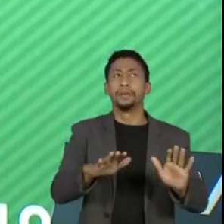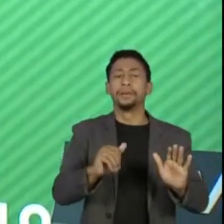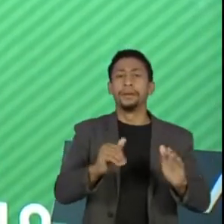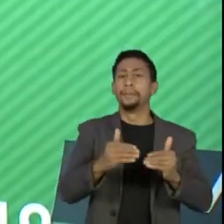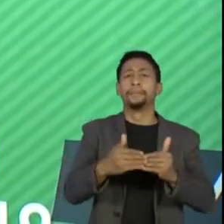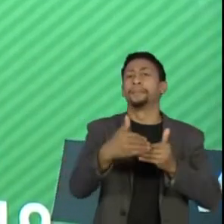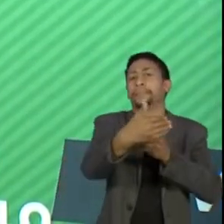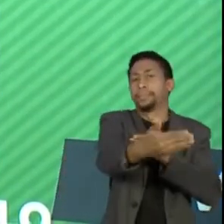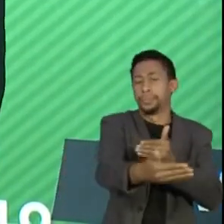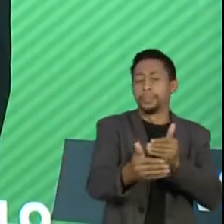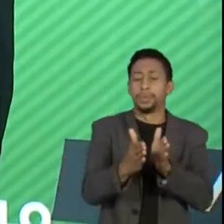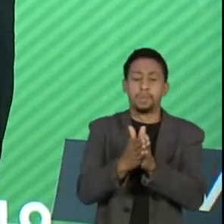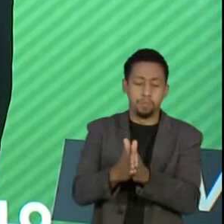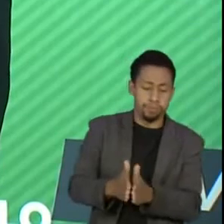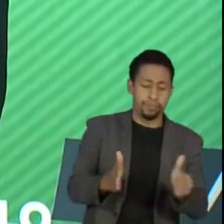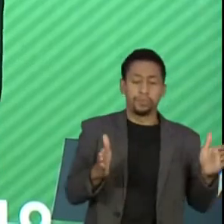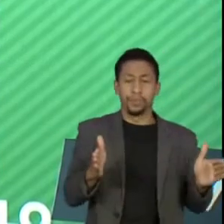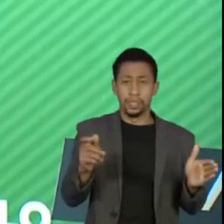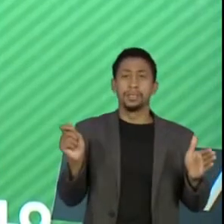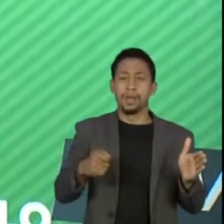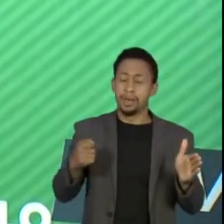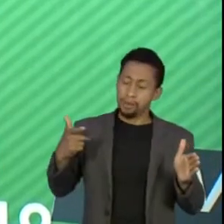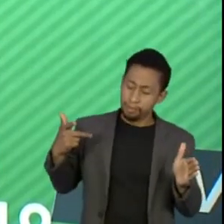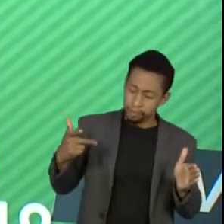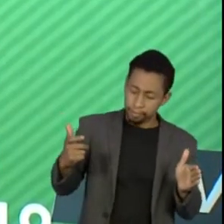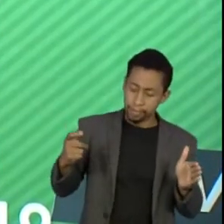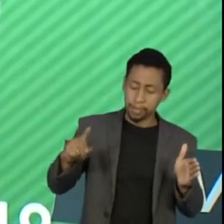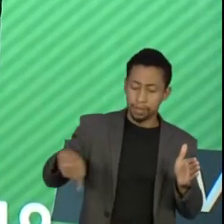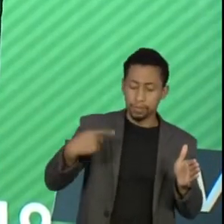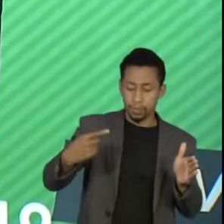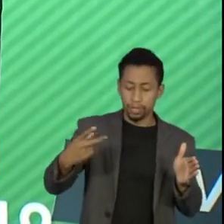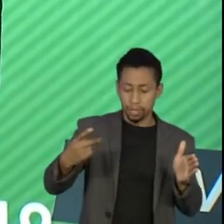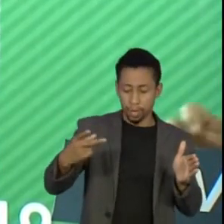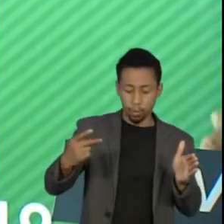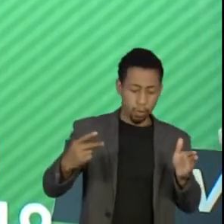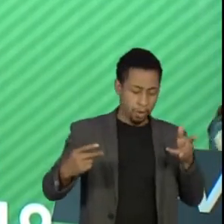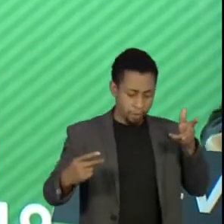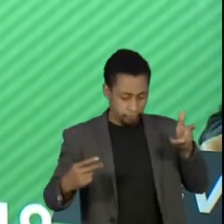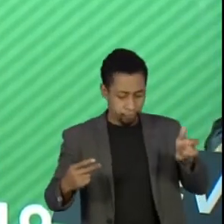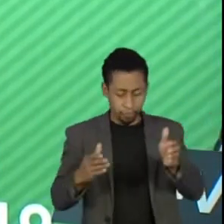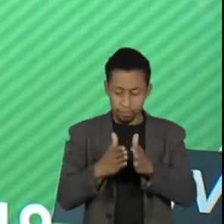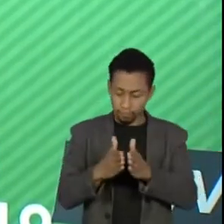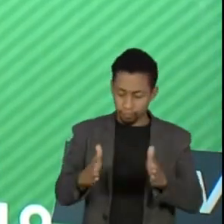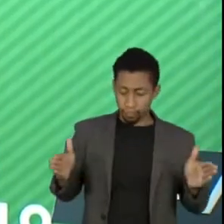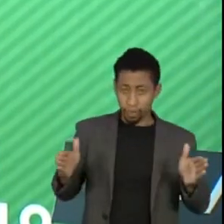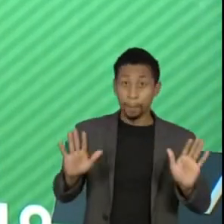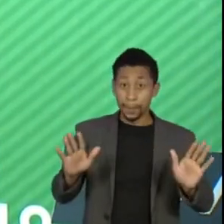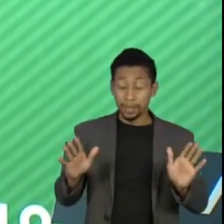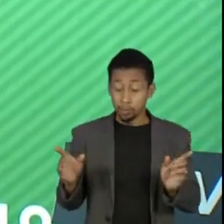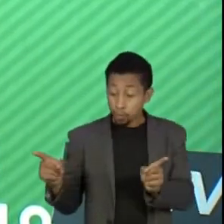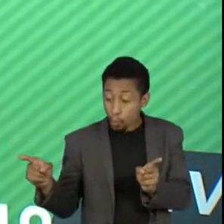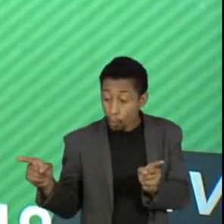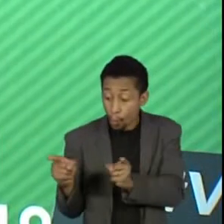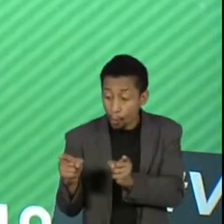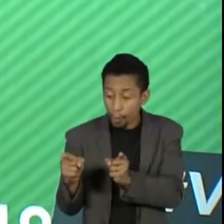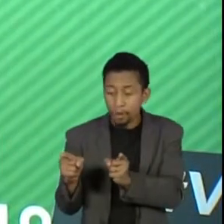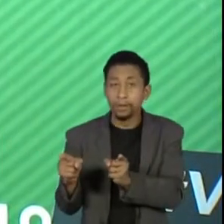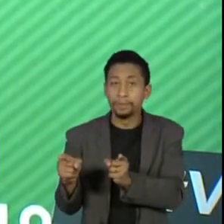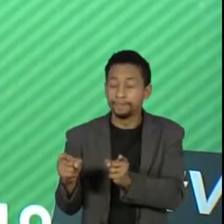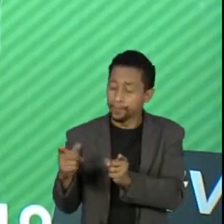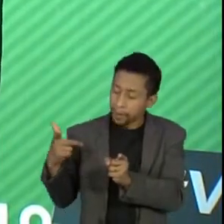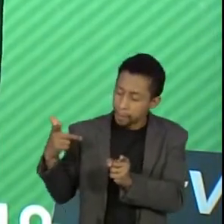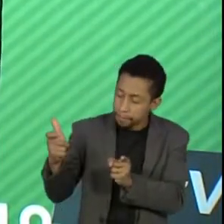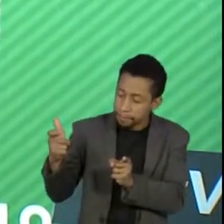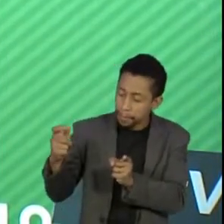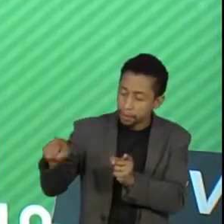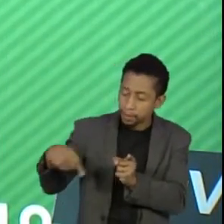maior impacto. Mas, quando você encurta o tempo entre as 2 doses, o que faz é